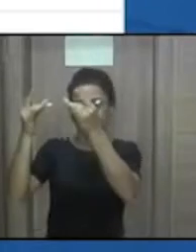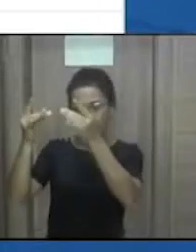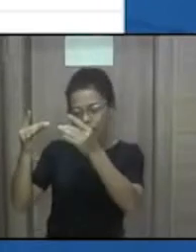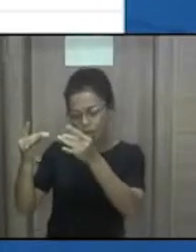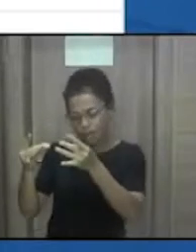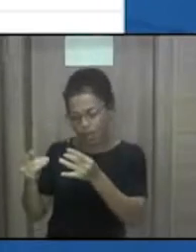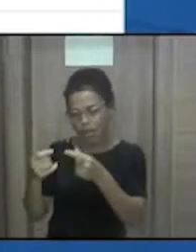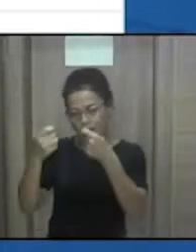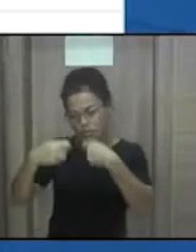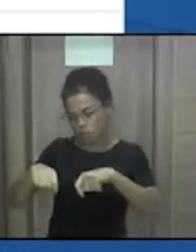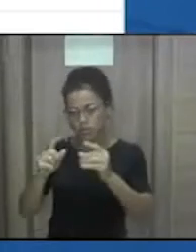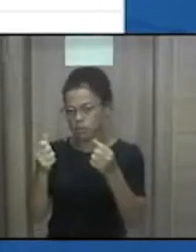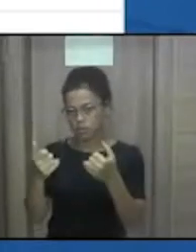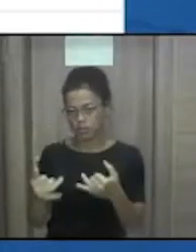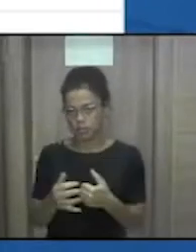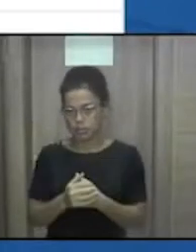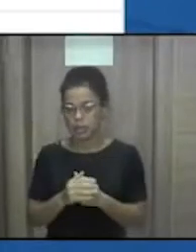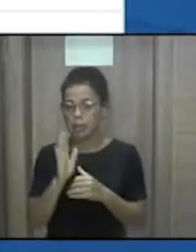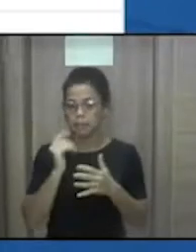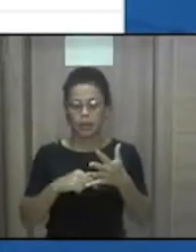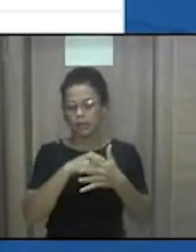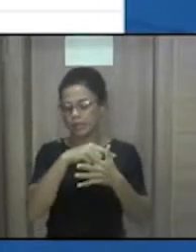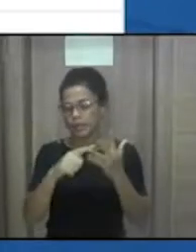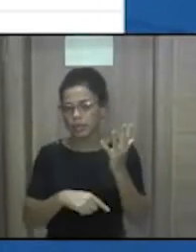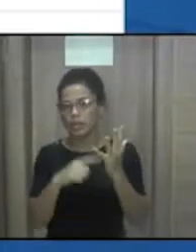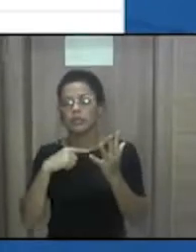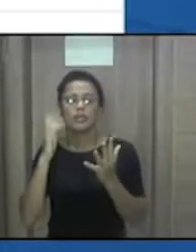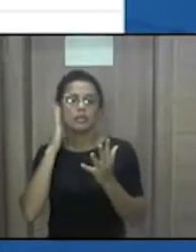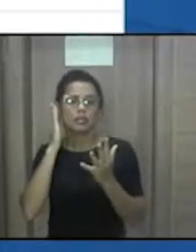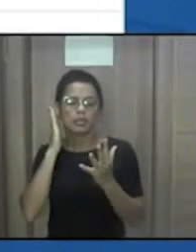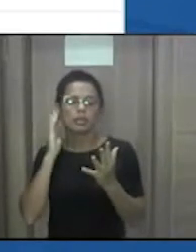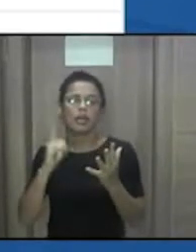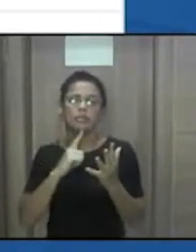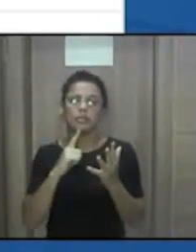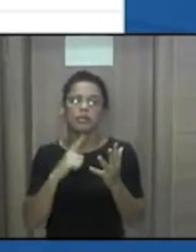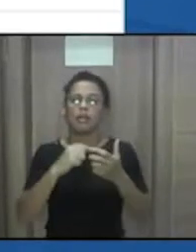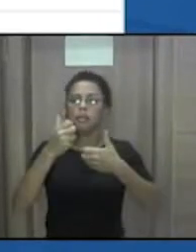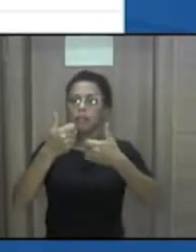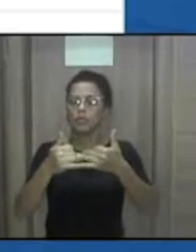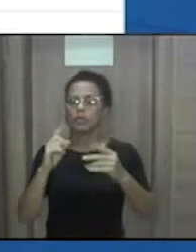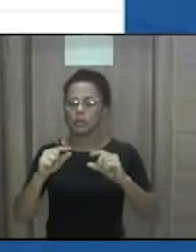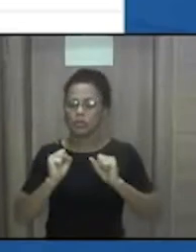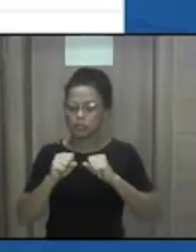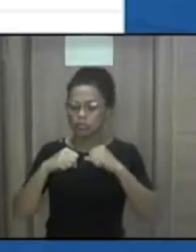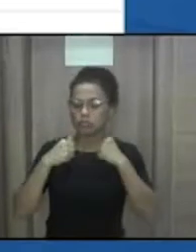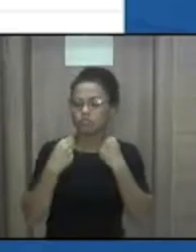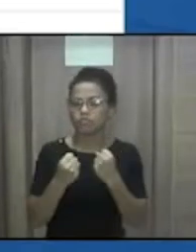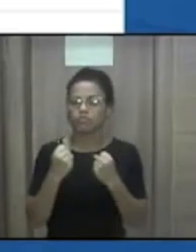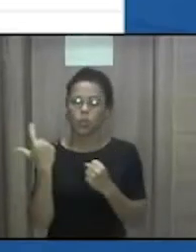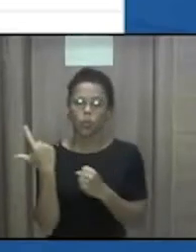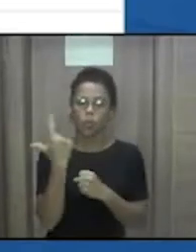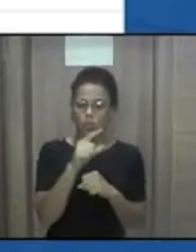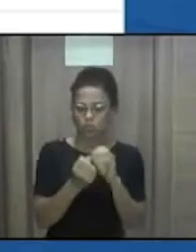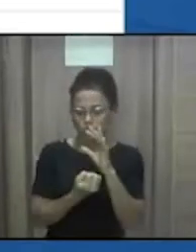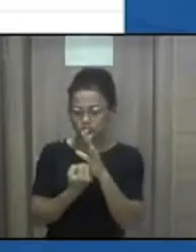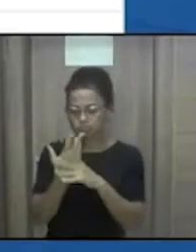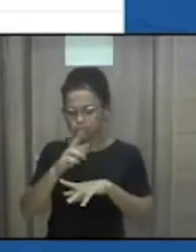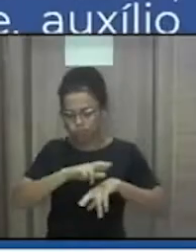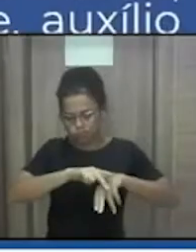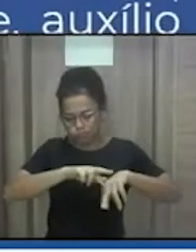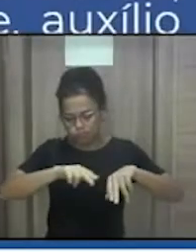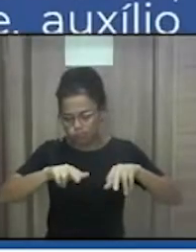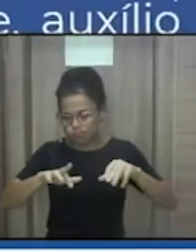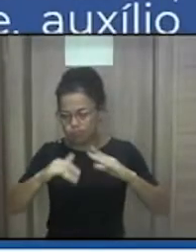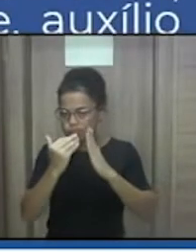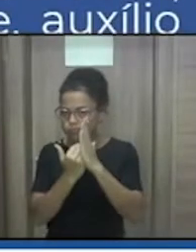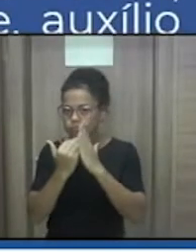mas essas são as etapas que estão nos protocolos do próprio Ministério, sobre as quais a gente se debruçou para construir essa estimativa